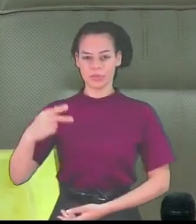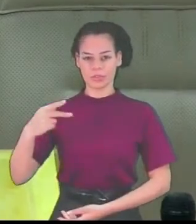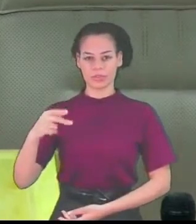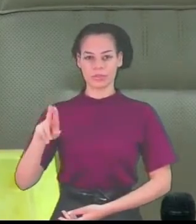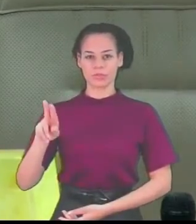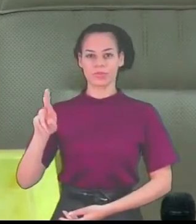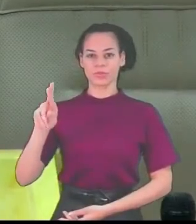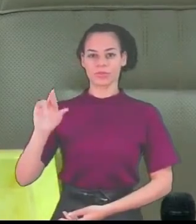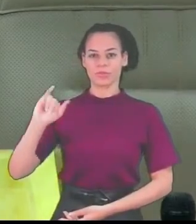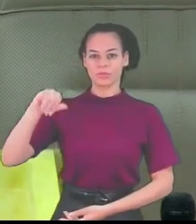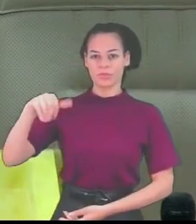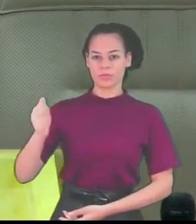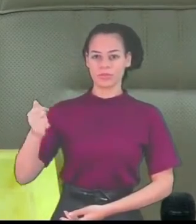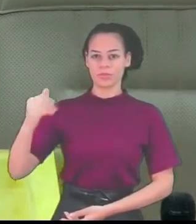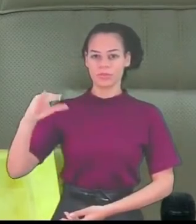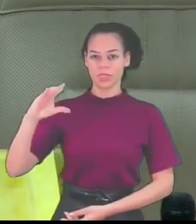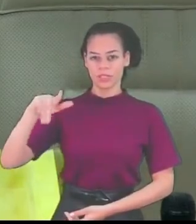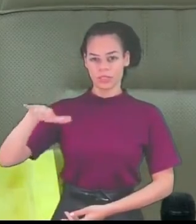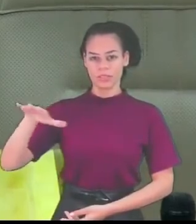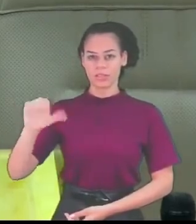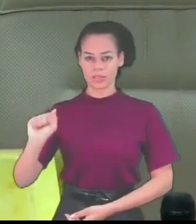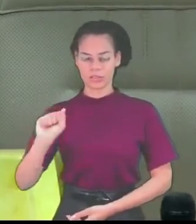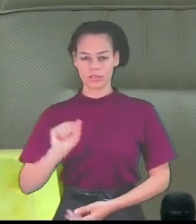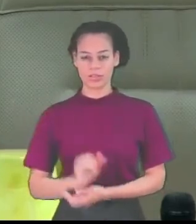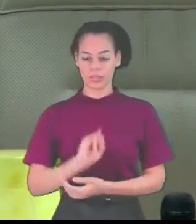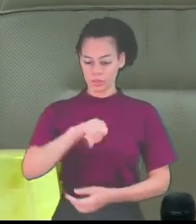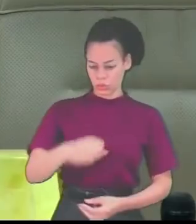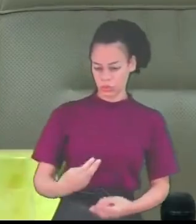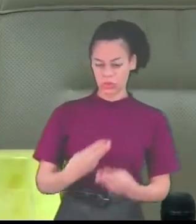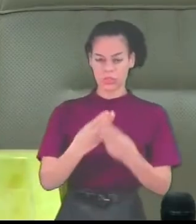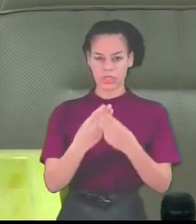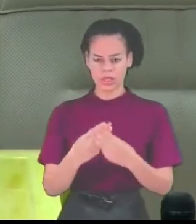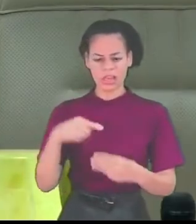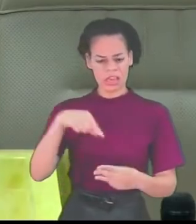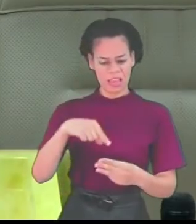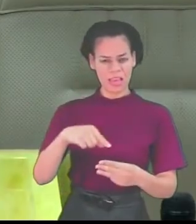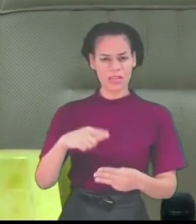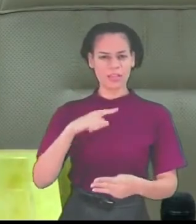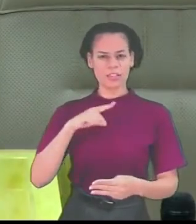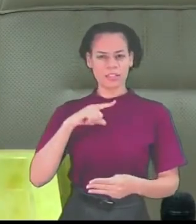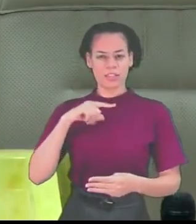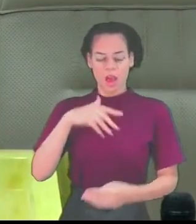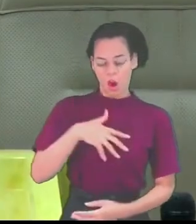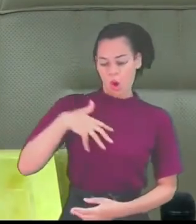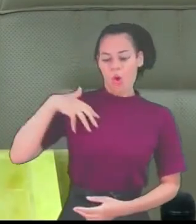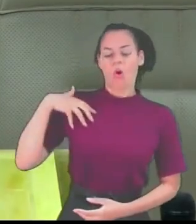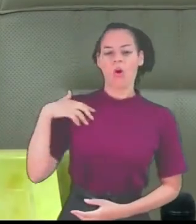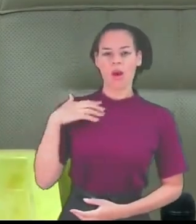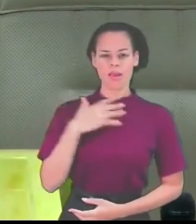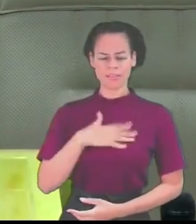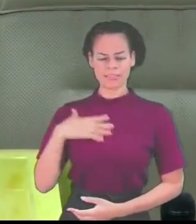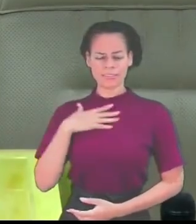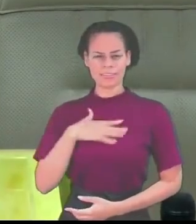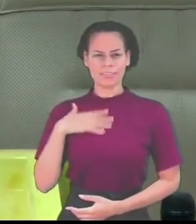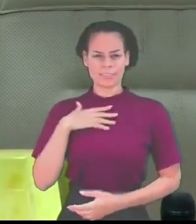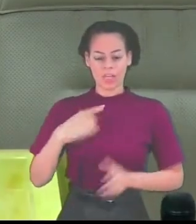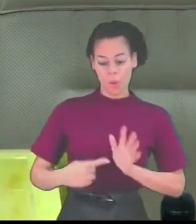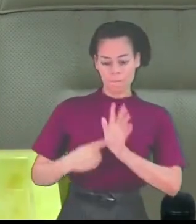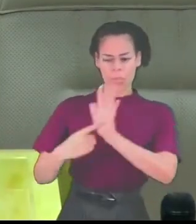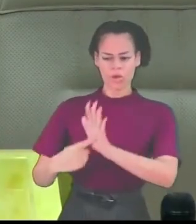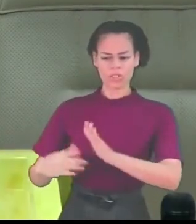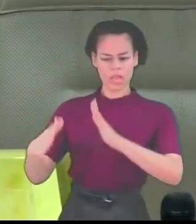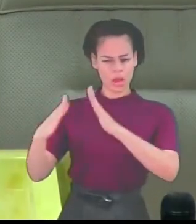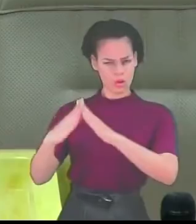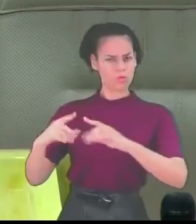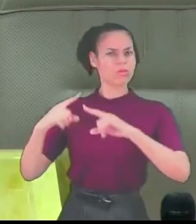os judeus tinha prazer de mostrar o templo tinha tinha tinha orgulho de mostrar a excelência